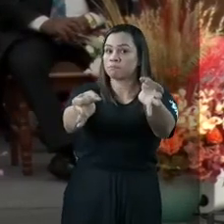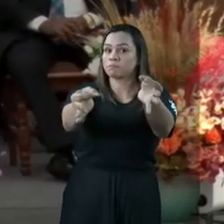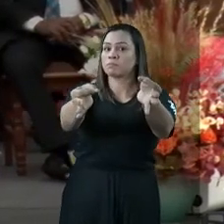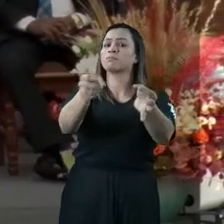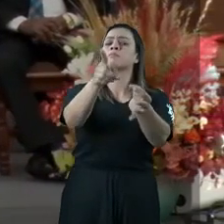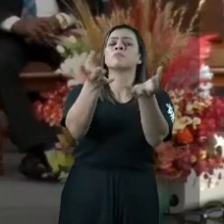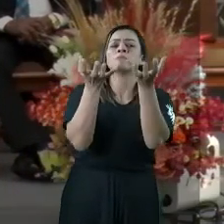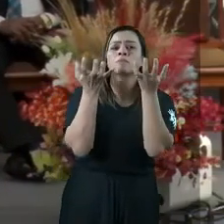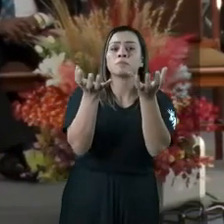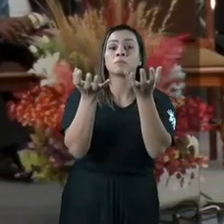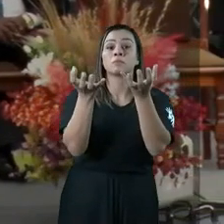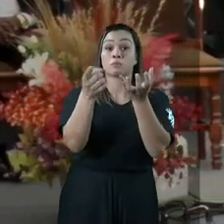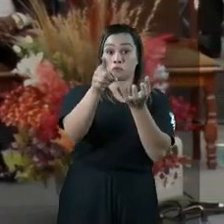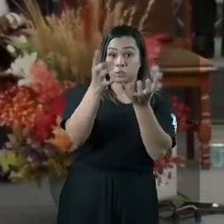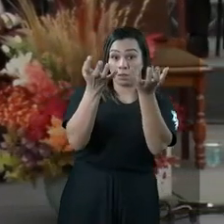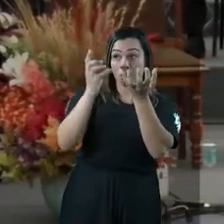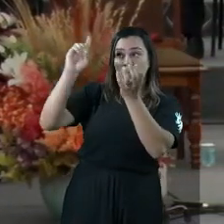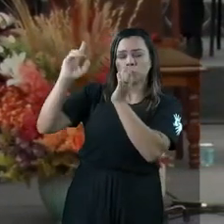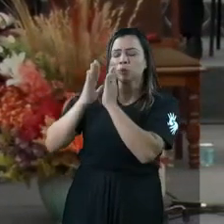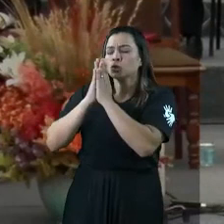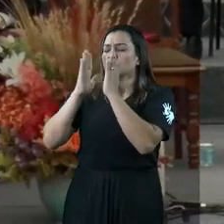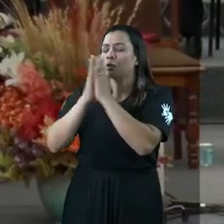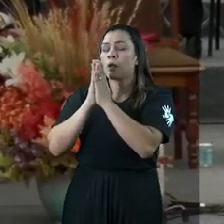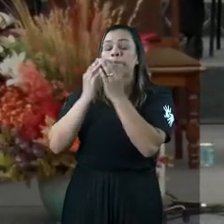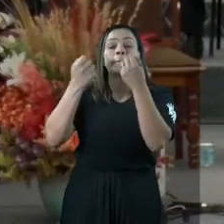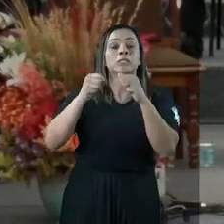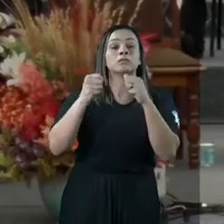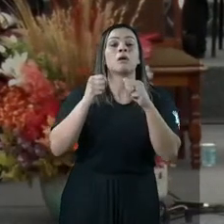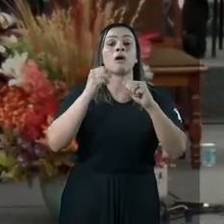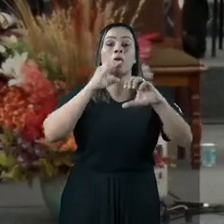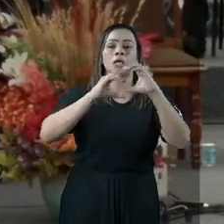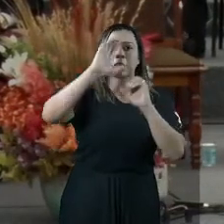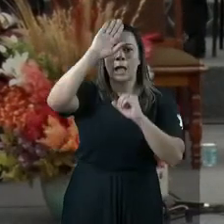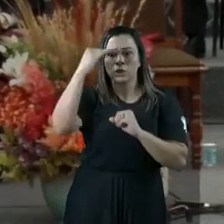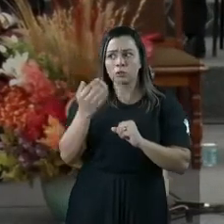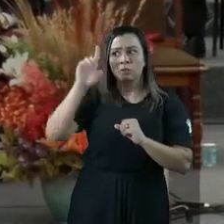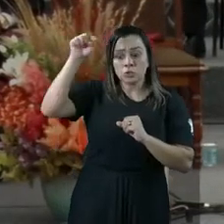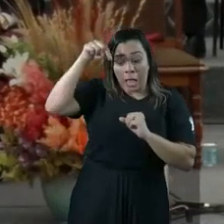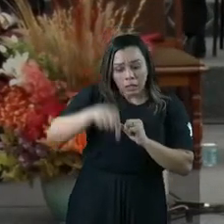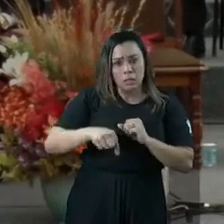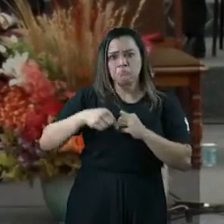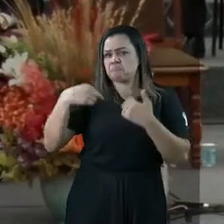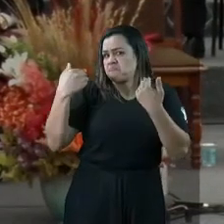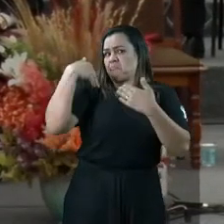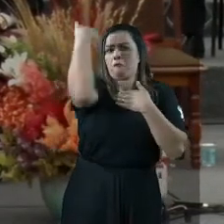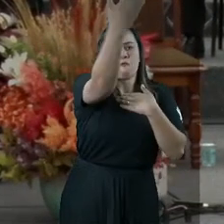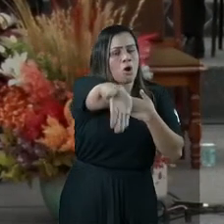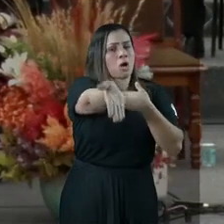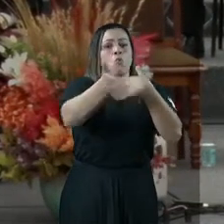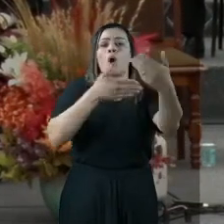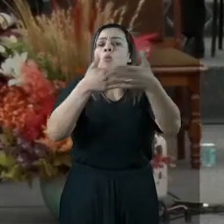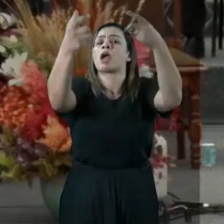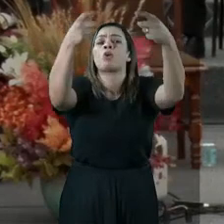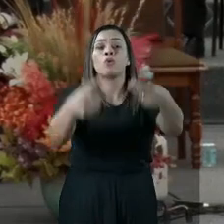E quem busca o nome do Senhor, canta para ele aqui e canta para ele lá fora. Sente ele aqui,